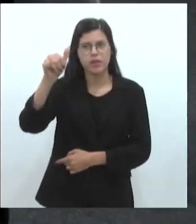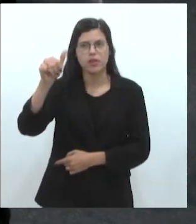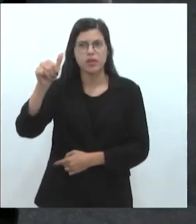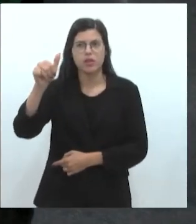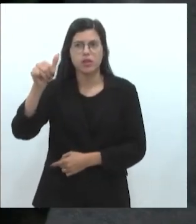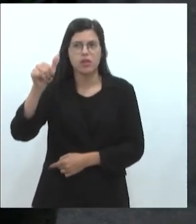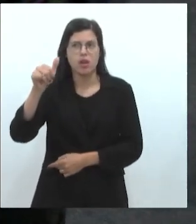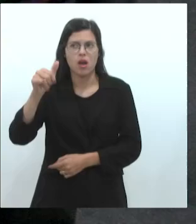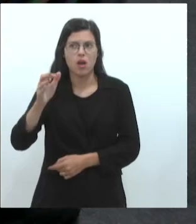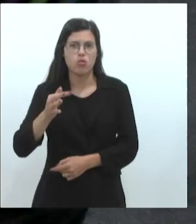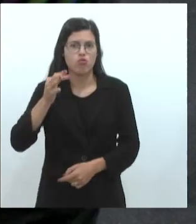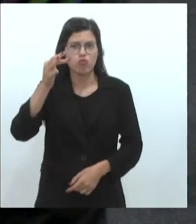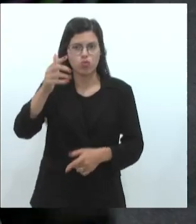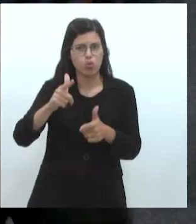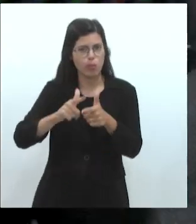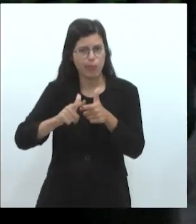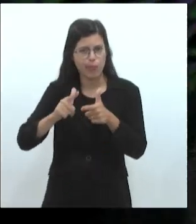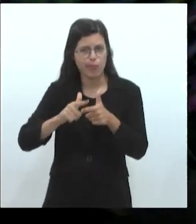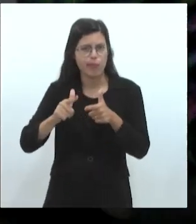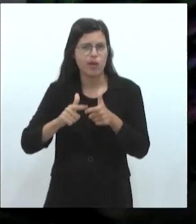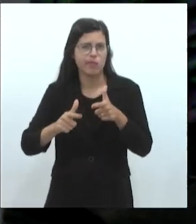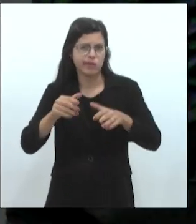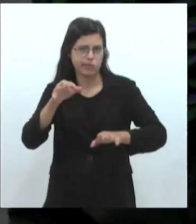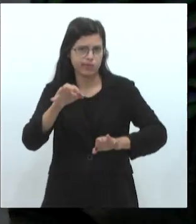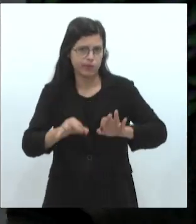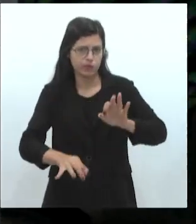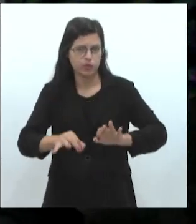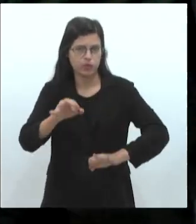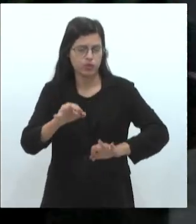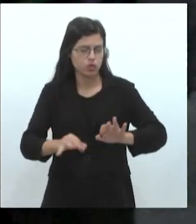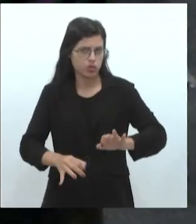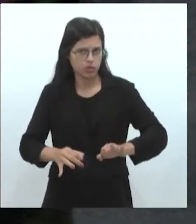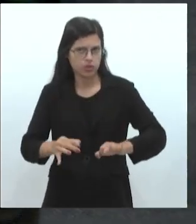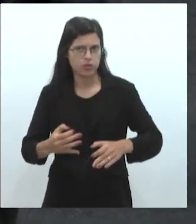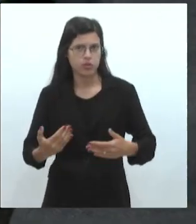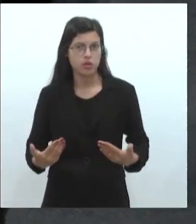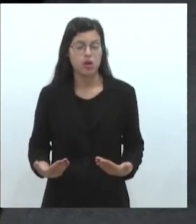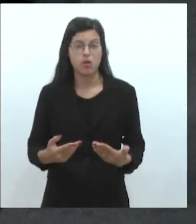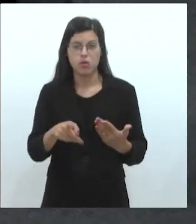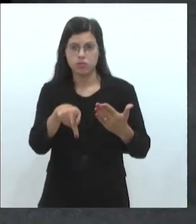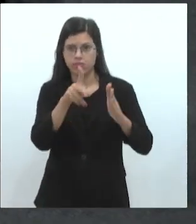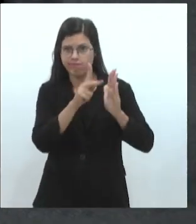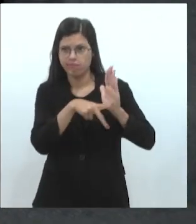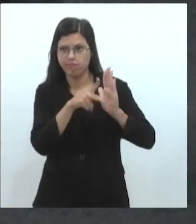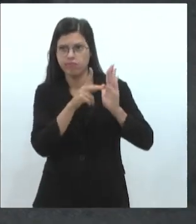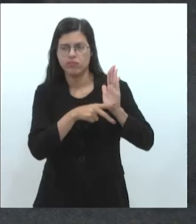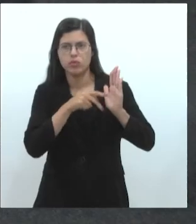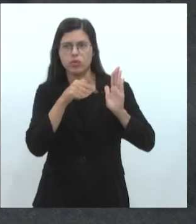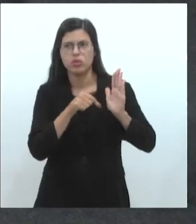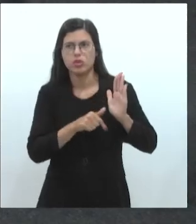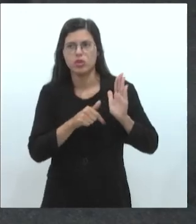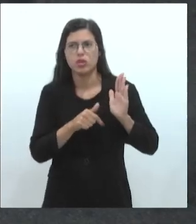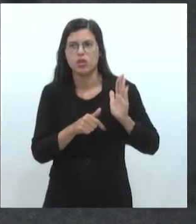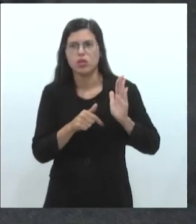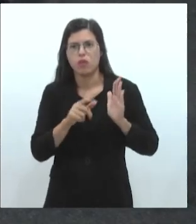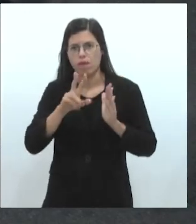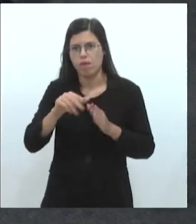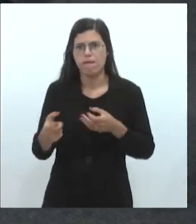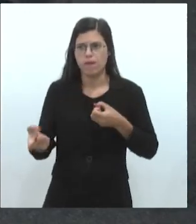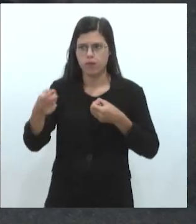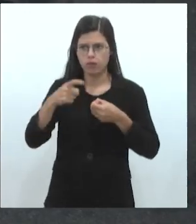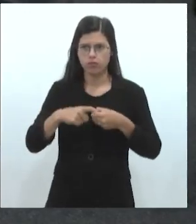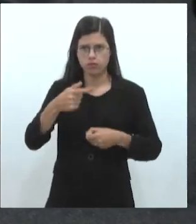litígios judiciais, né? Mas o projeto tem que caminhar. Ele vai voltar em